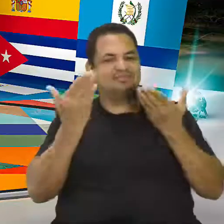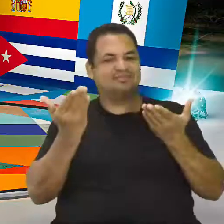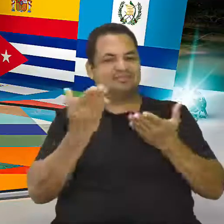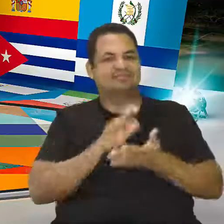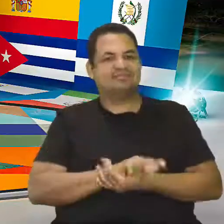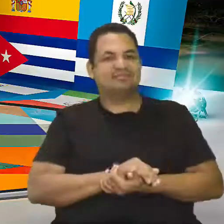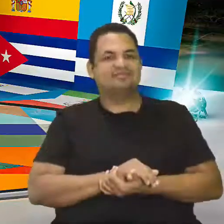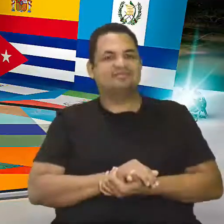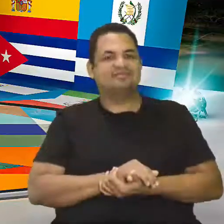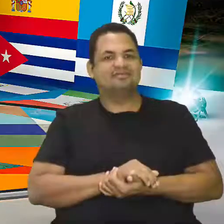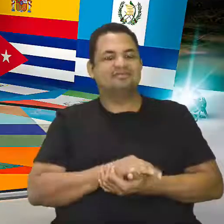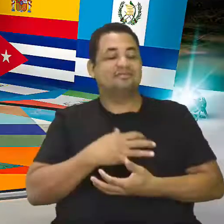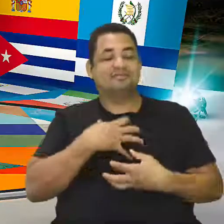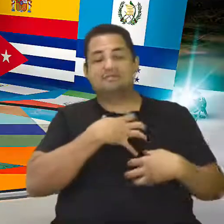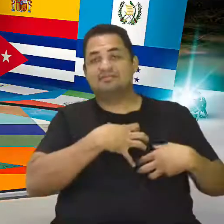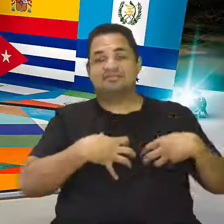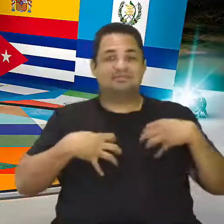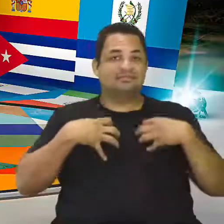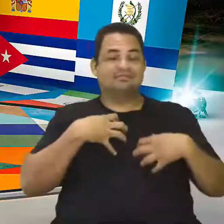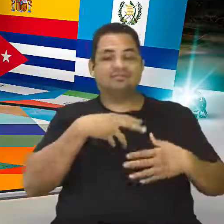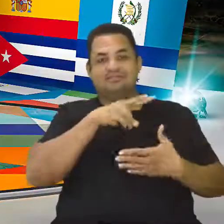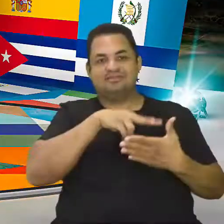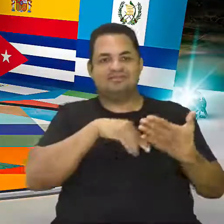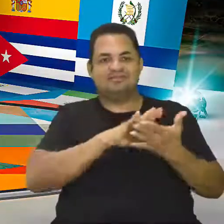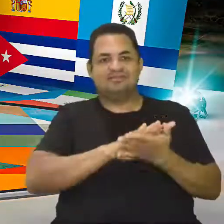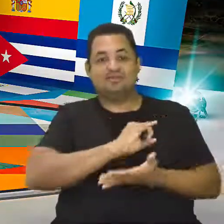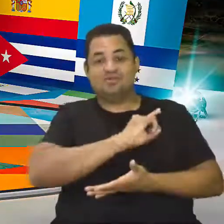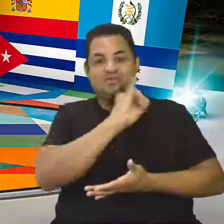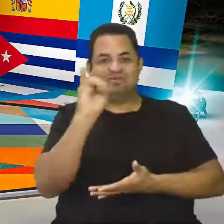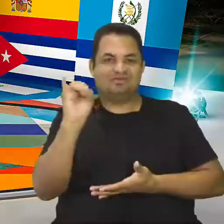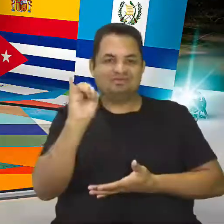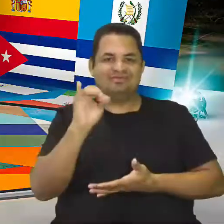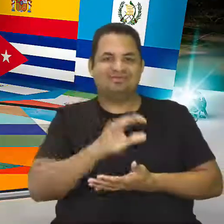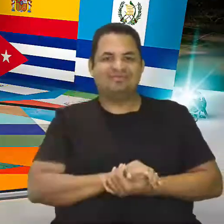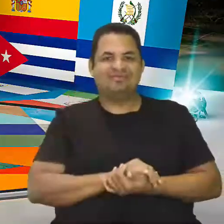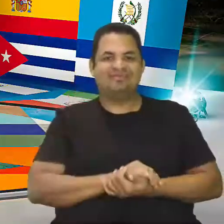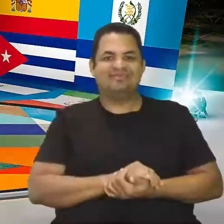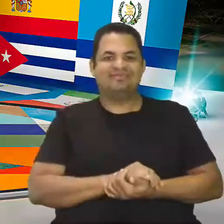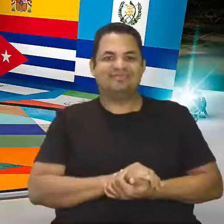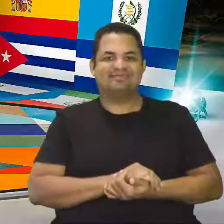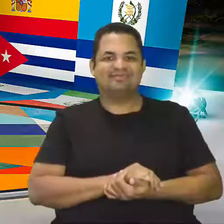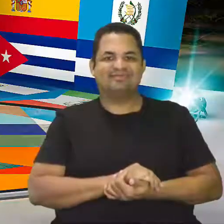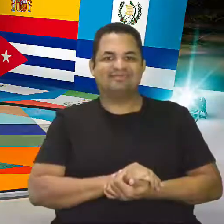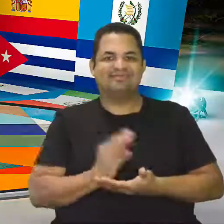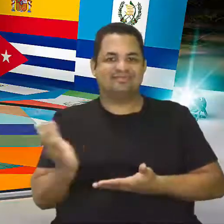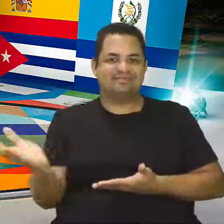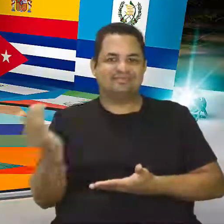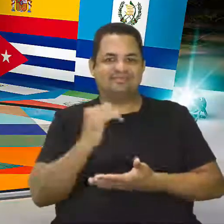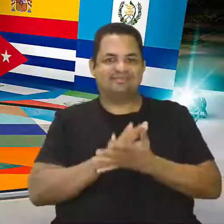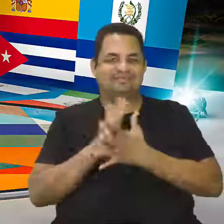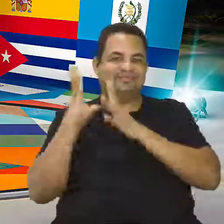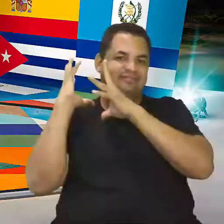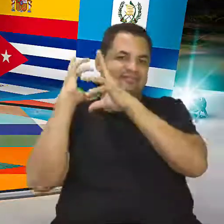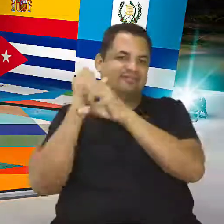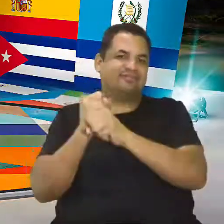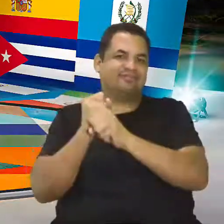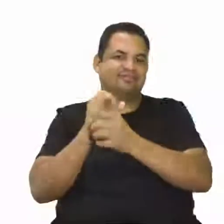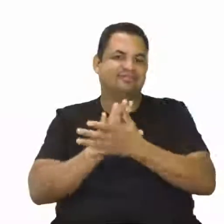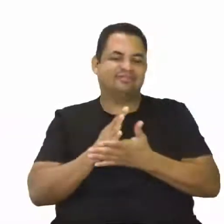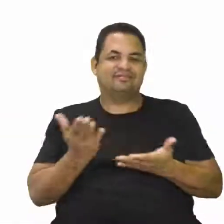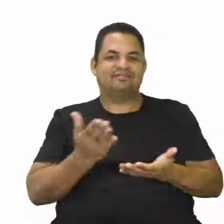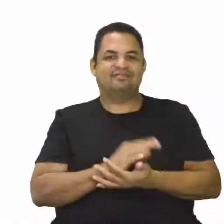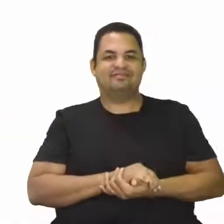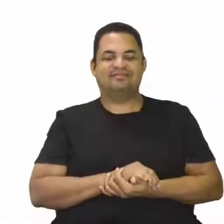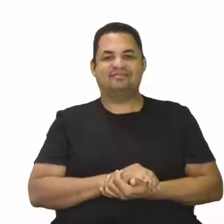Tô ansiosa para ler um oi, pelo menos, de vocês. Então, vamos revisar que a gente ganha mais,